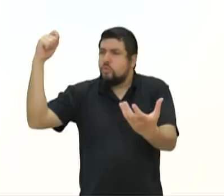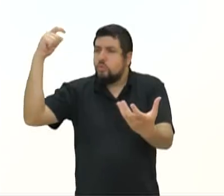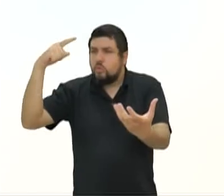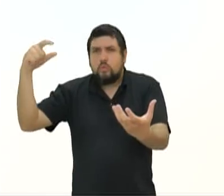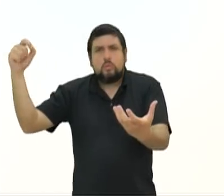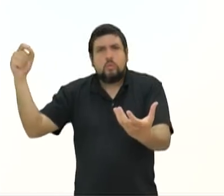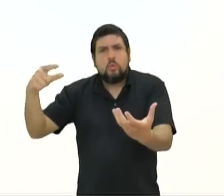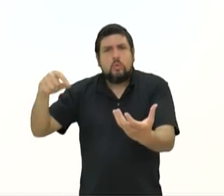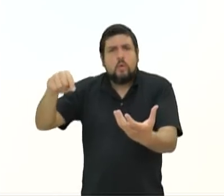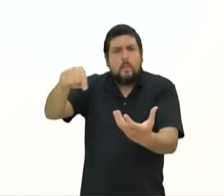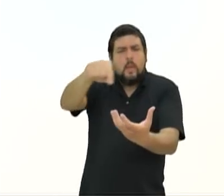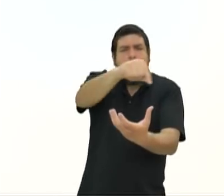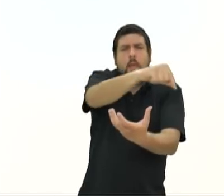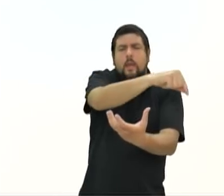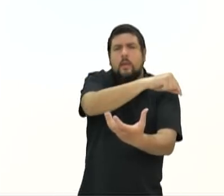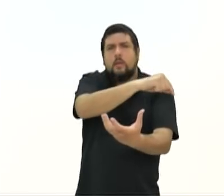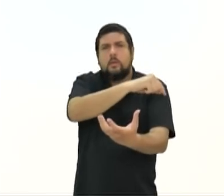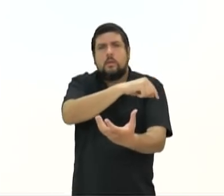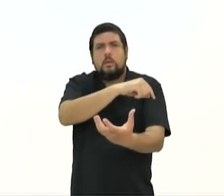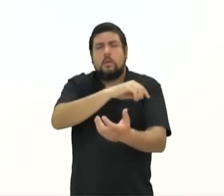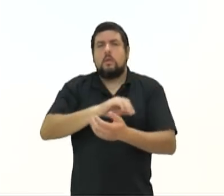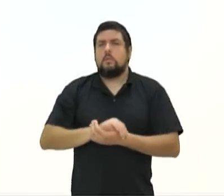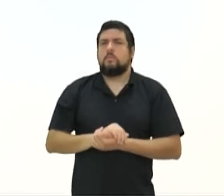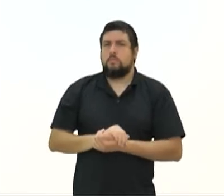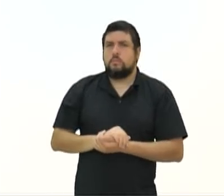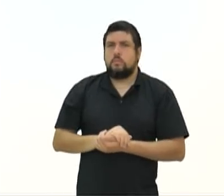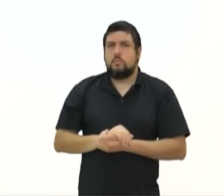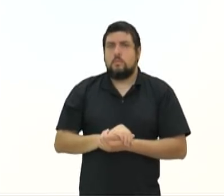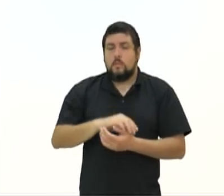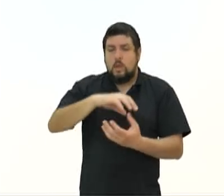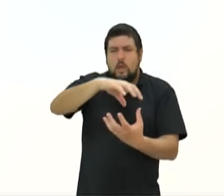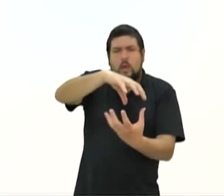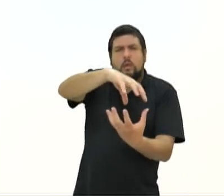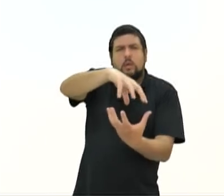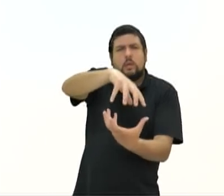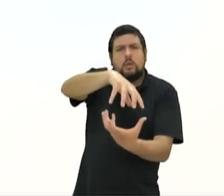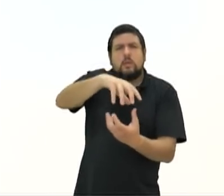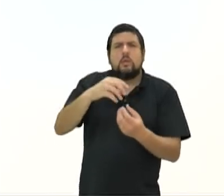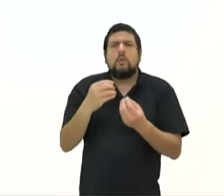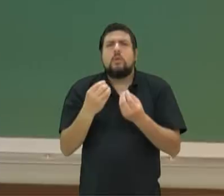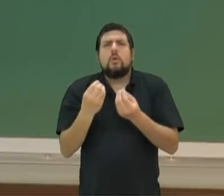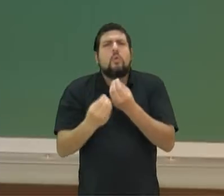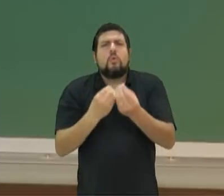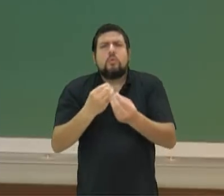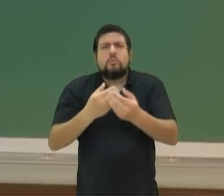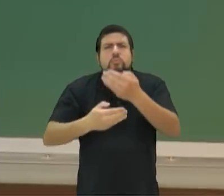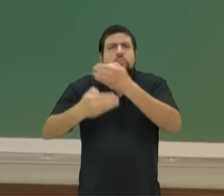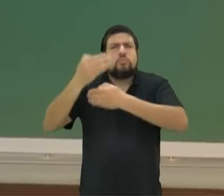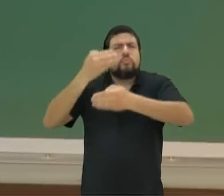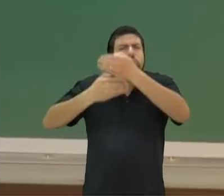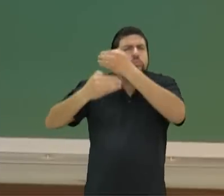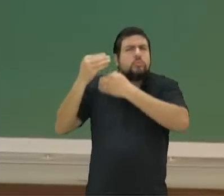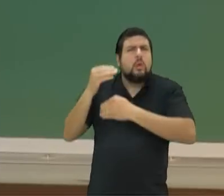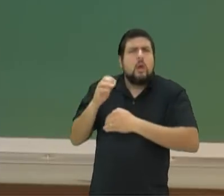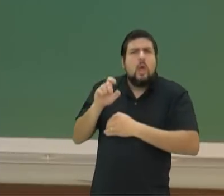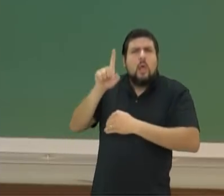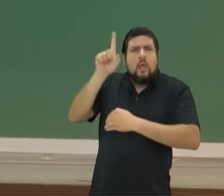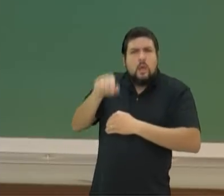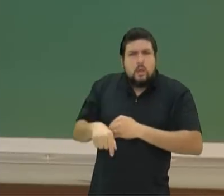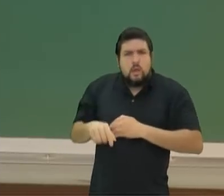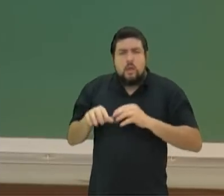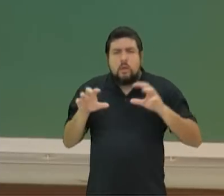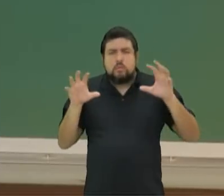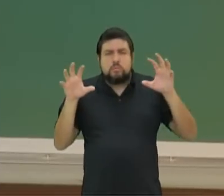acontecer. O planeta Terra ele se formou a partir da aglomeração dessas partículas dentro de uma nuvem de